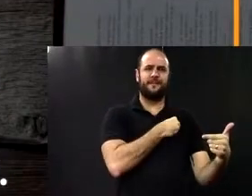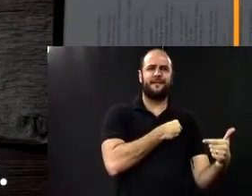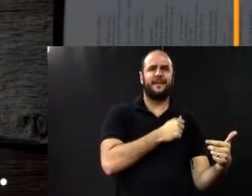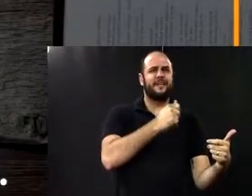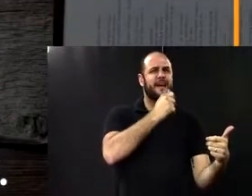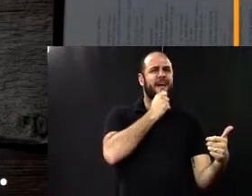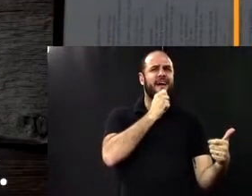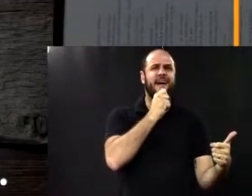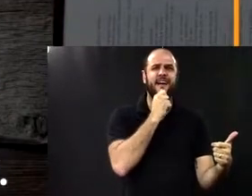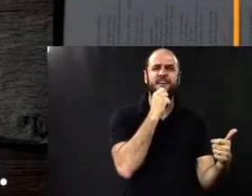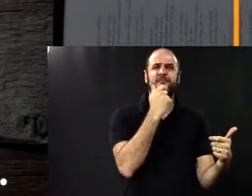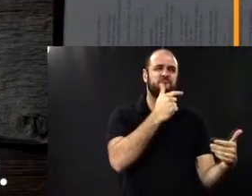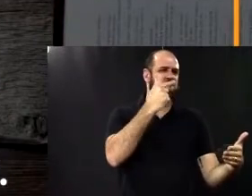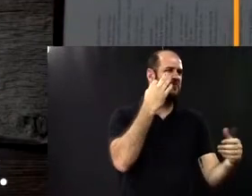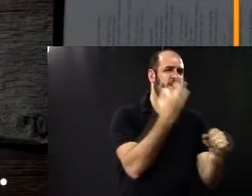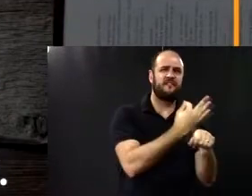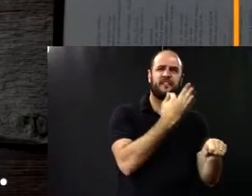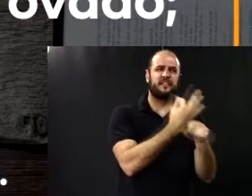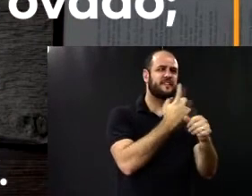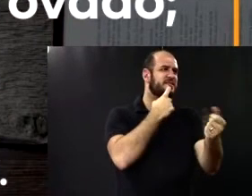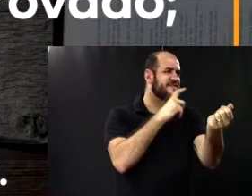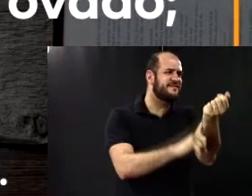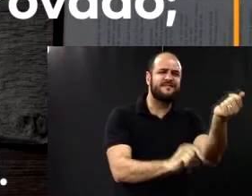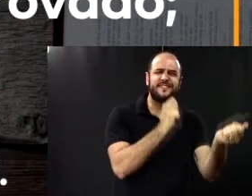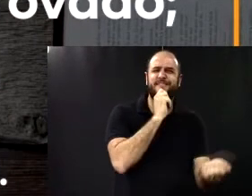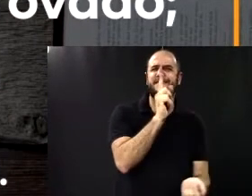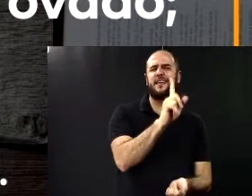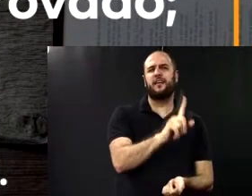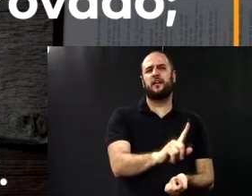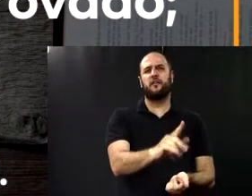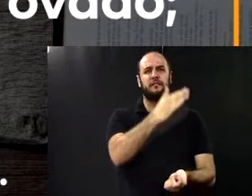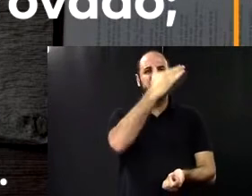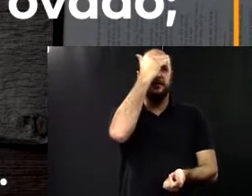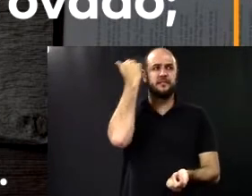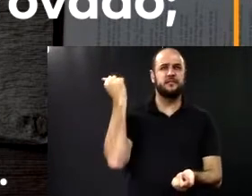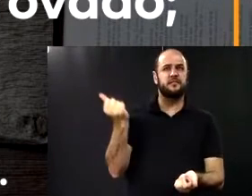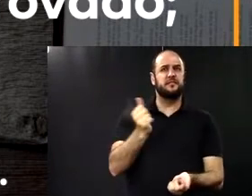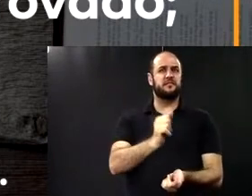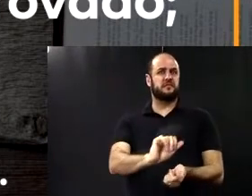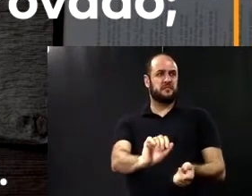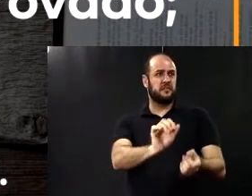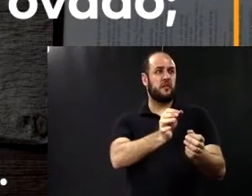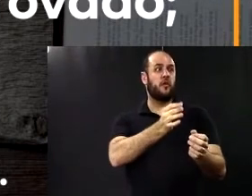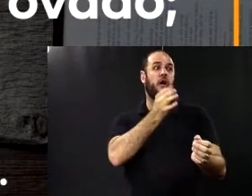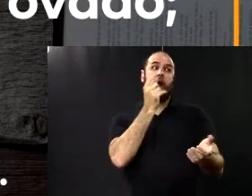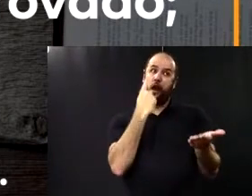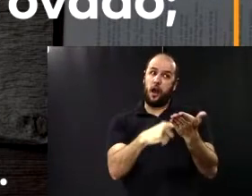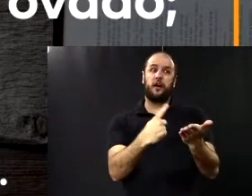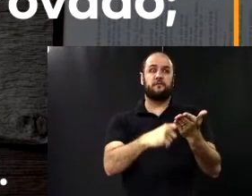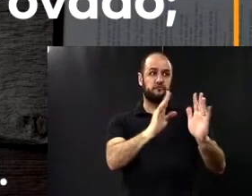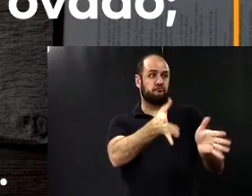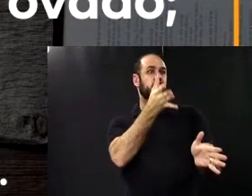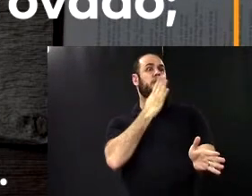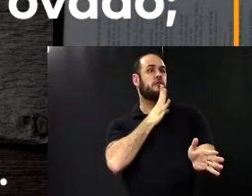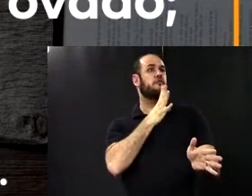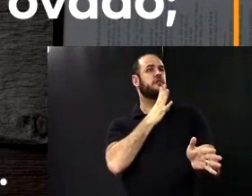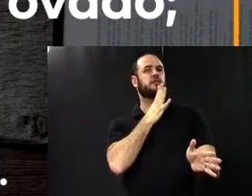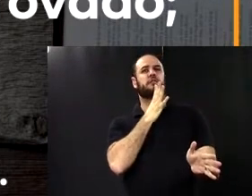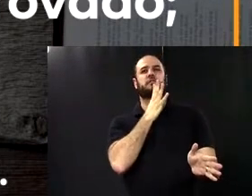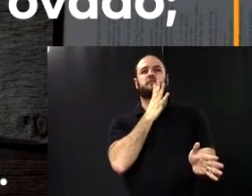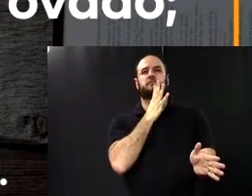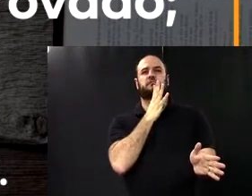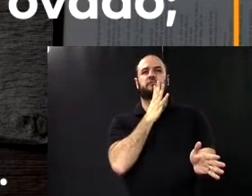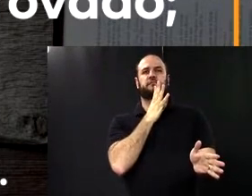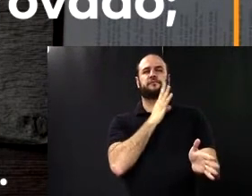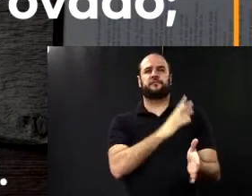não tendes resistido até o sangue, e estáis esquecidos da exortação que, como a filhos, discorre